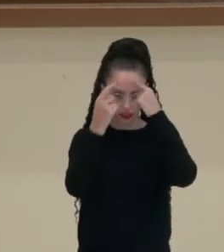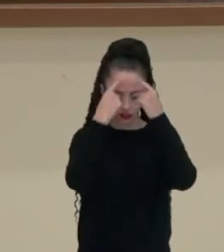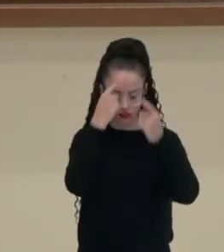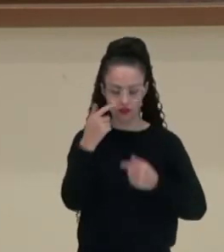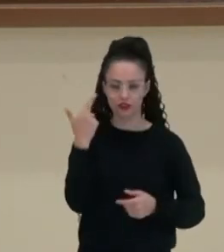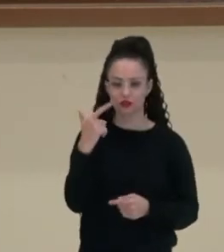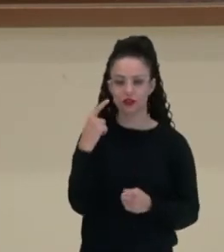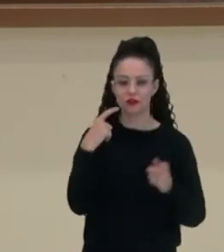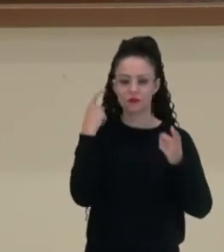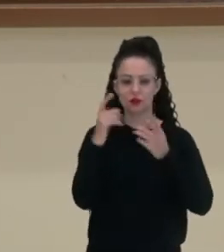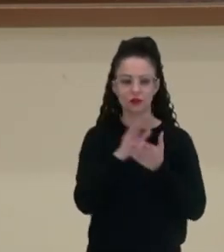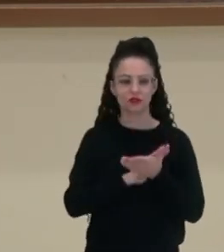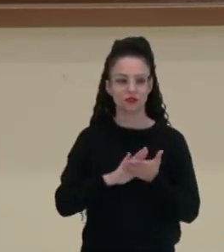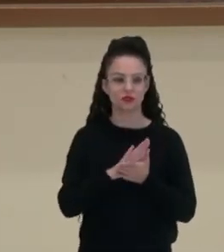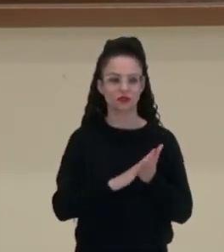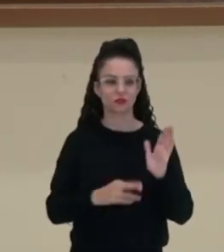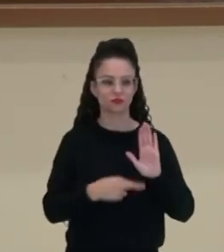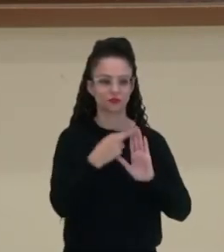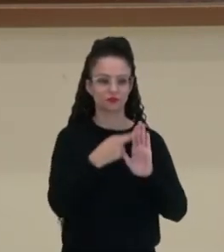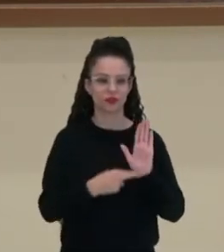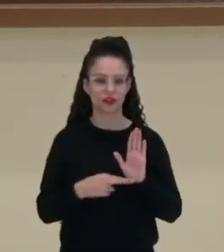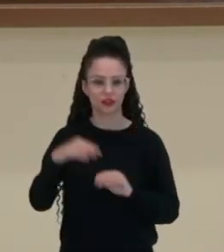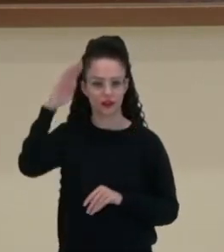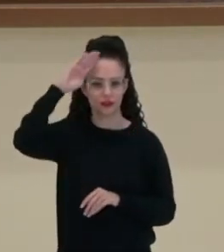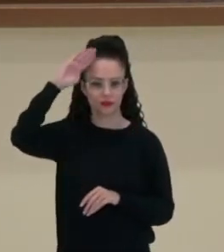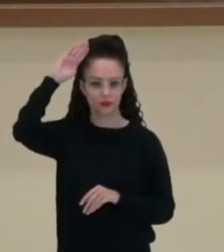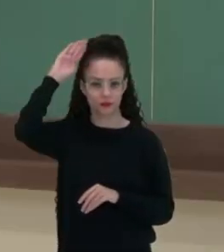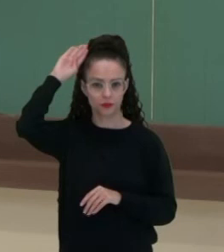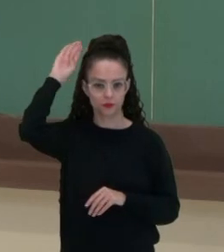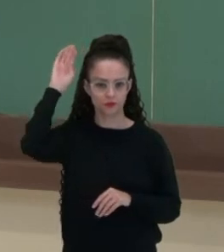sem preocupação nenhuma com regras acadêmicas.